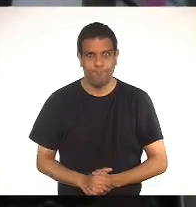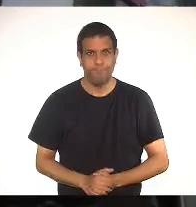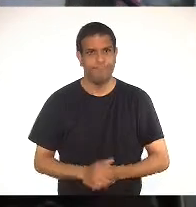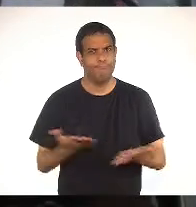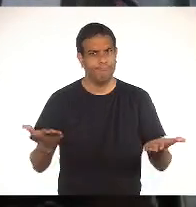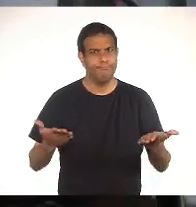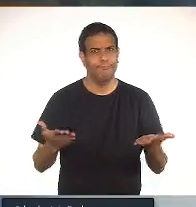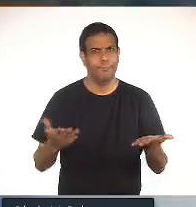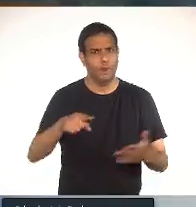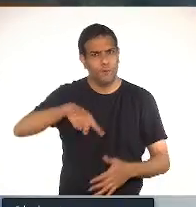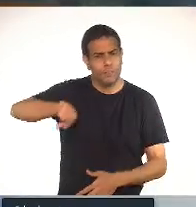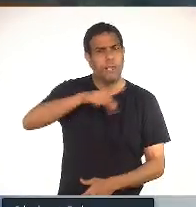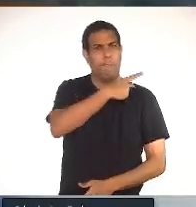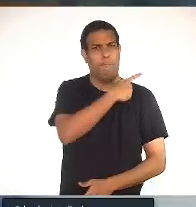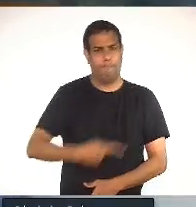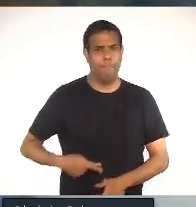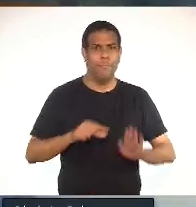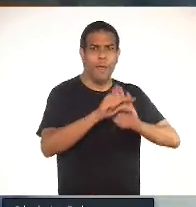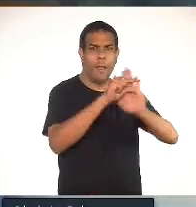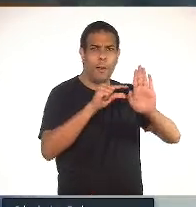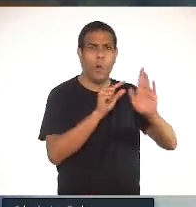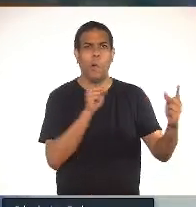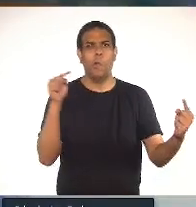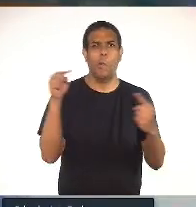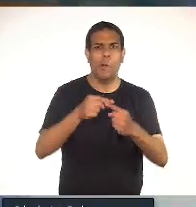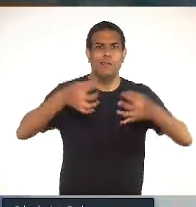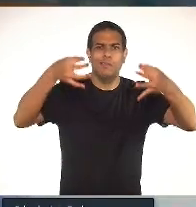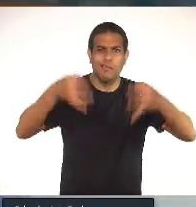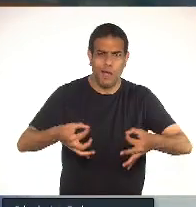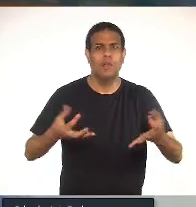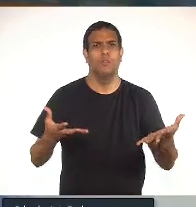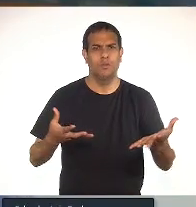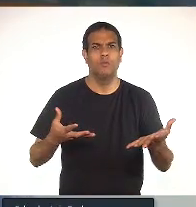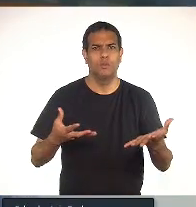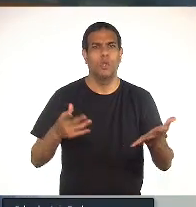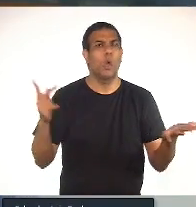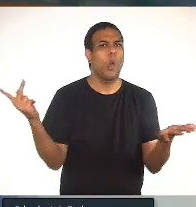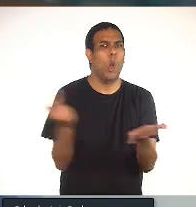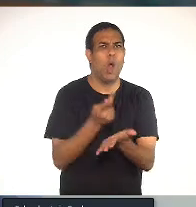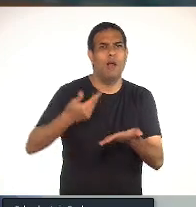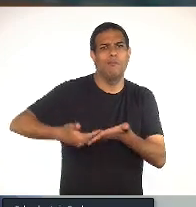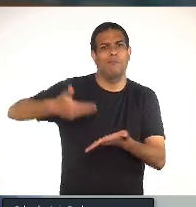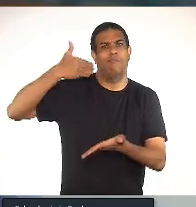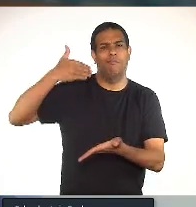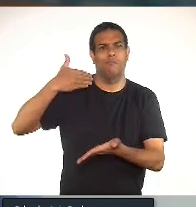Senhor presidente, a ata reflete com exatidão o ocorrido na